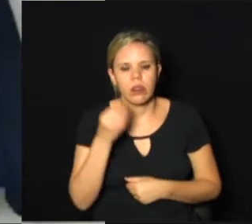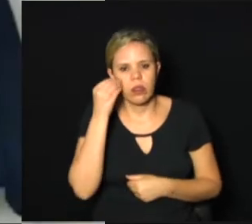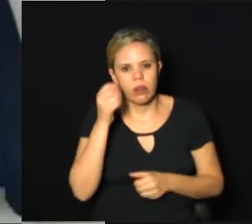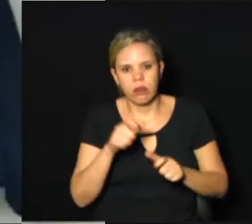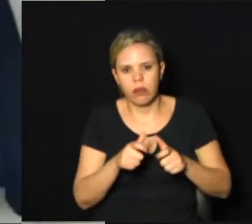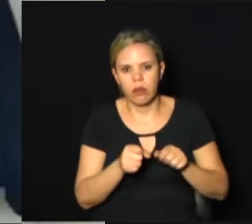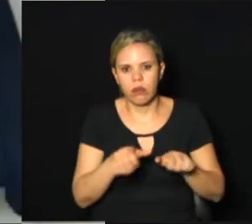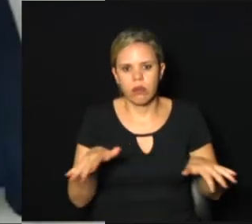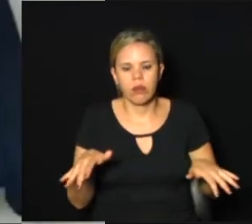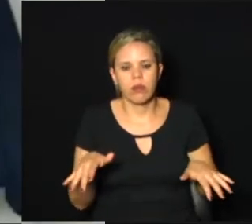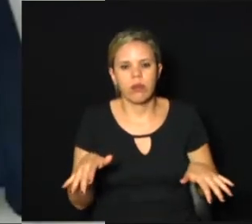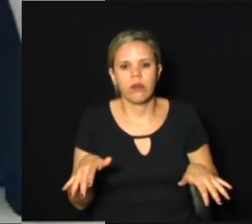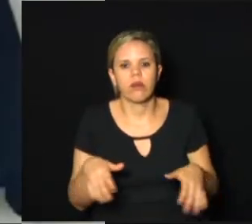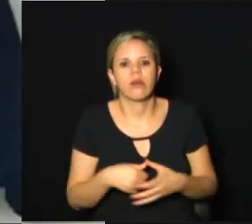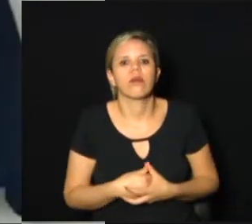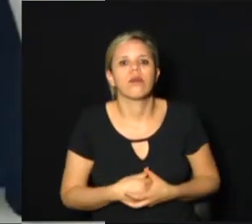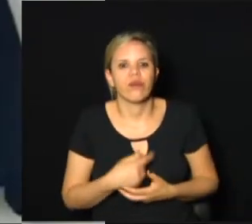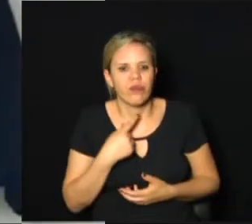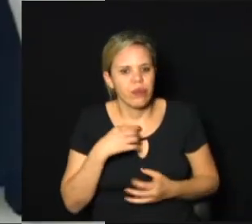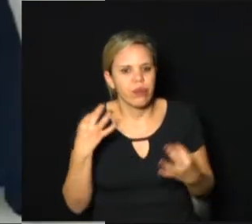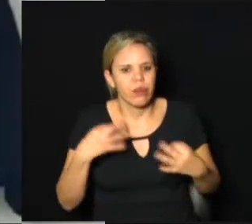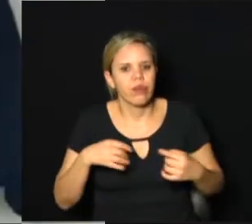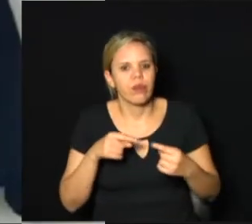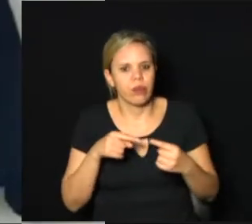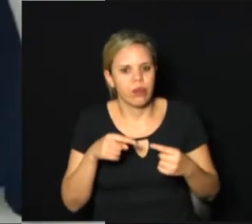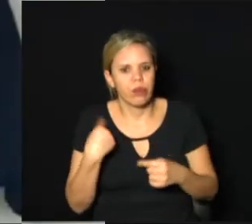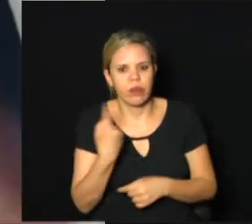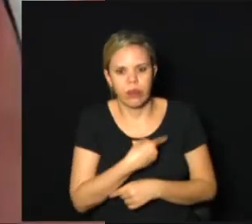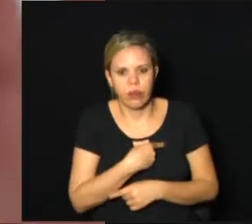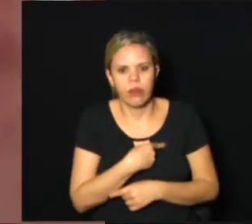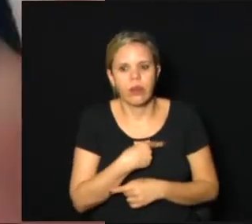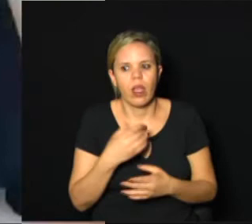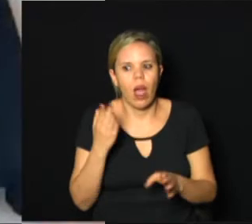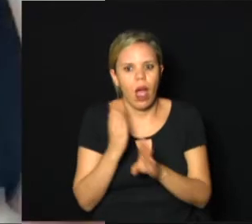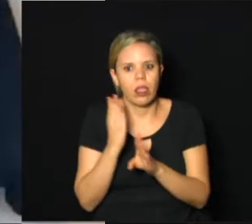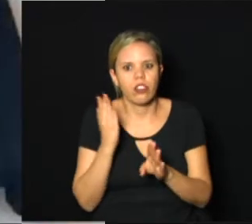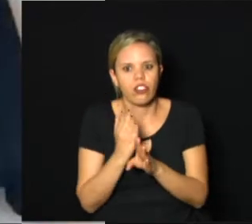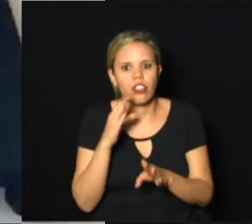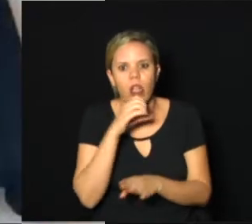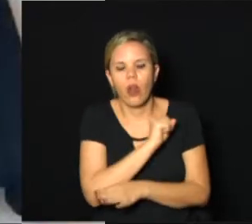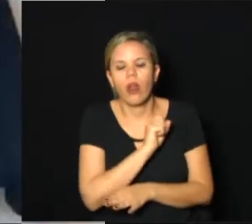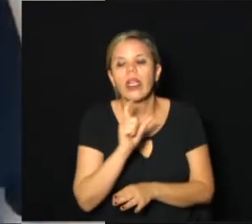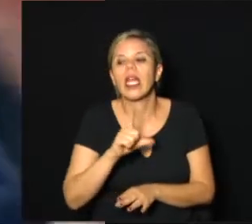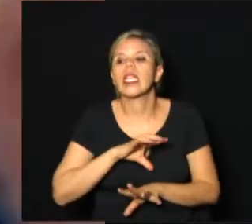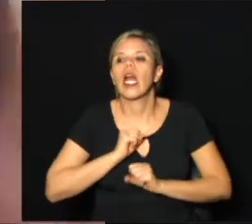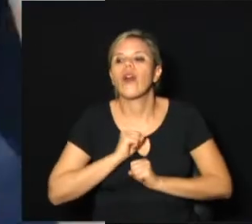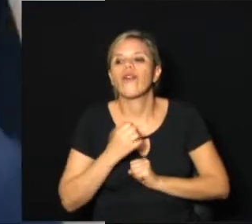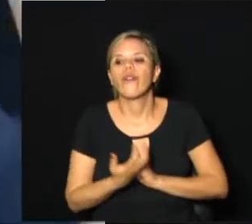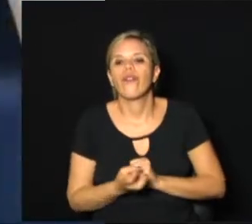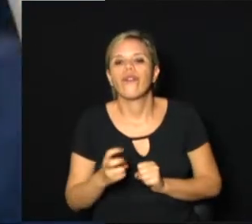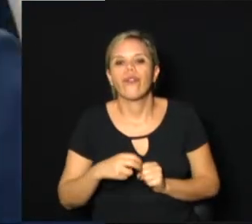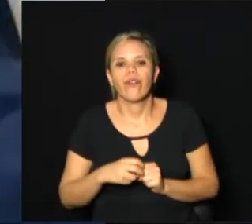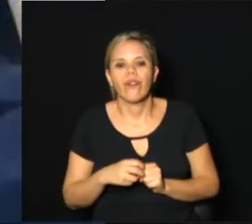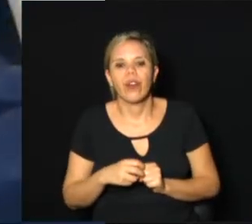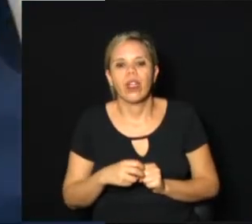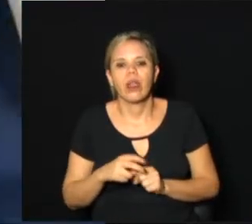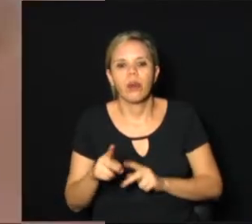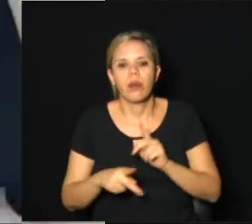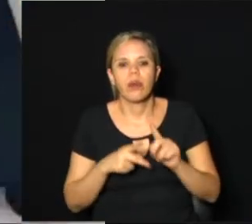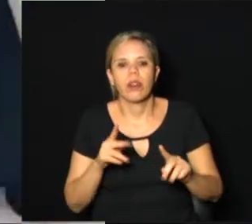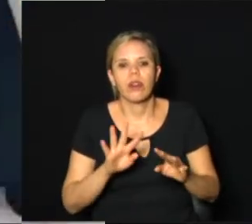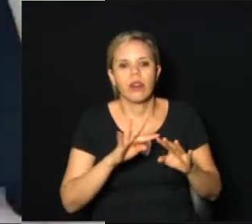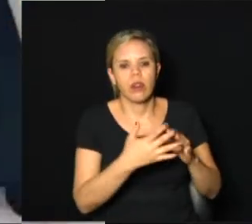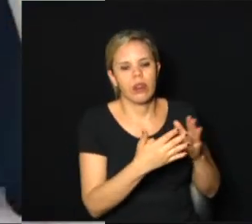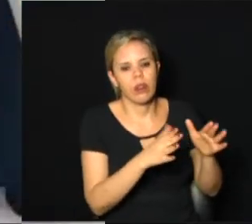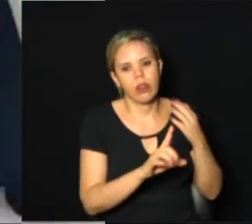em massa, é absolutamente desejável para que a gente possa detectar logo quem é que está com o vírus e, dessa forma, colocar a pessoa num contexto